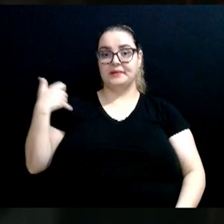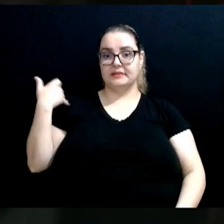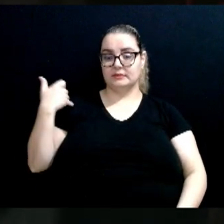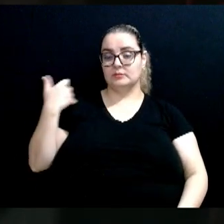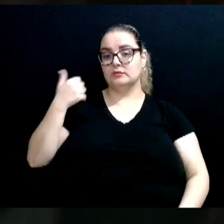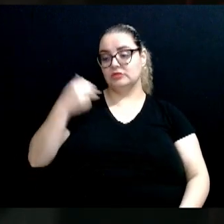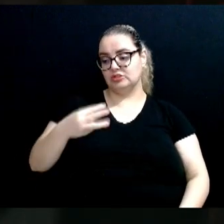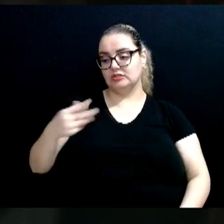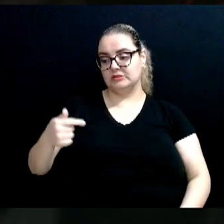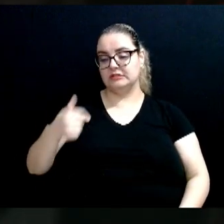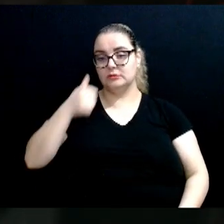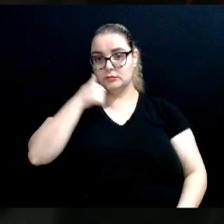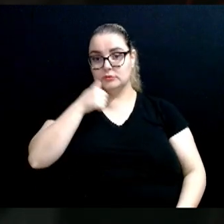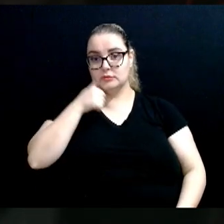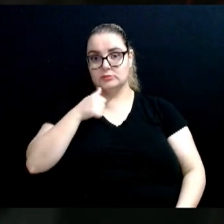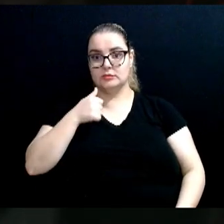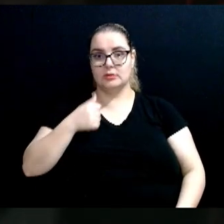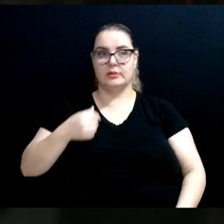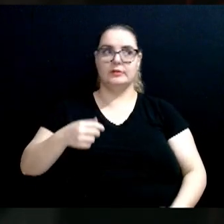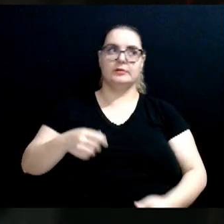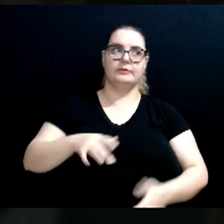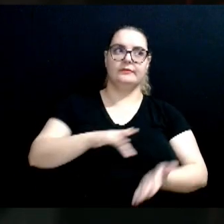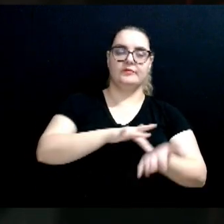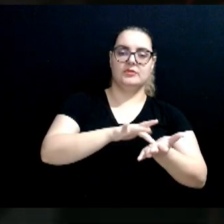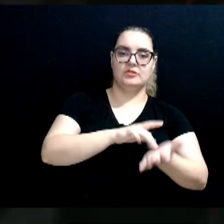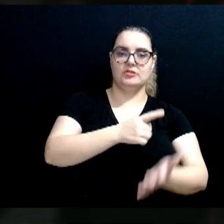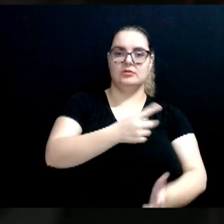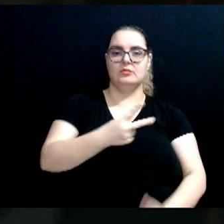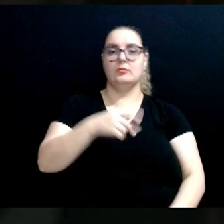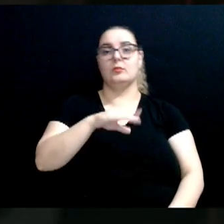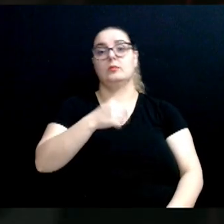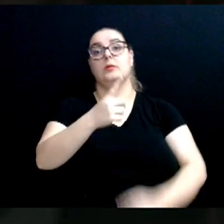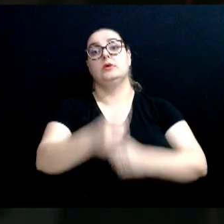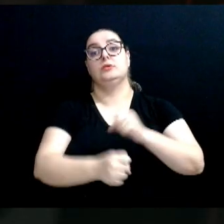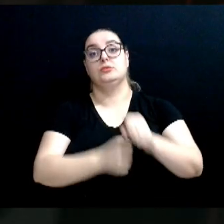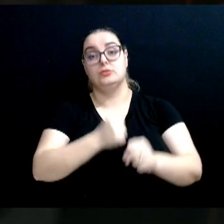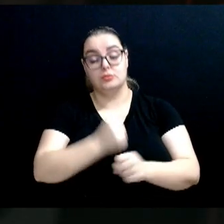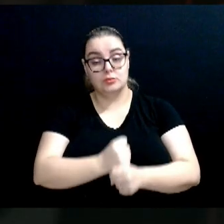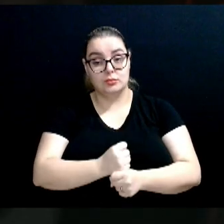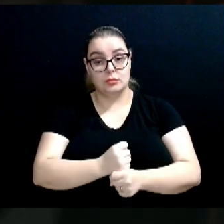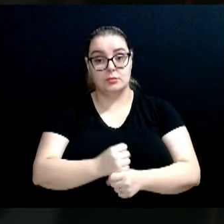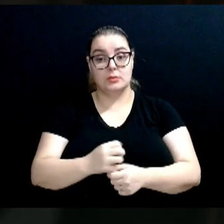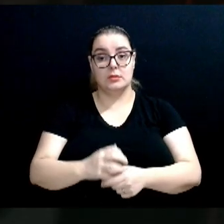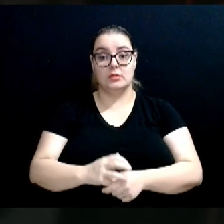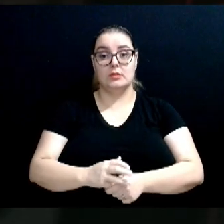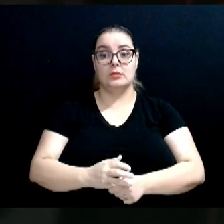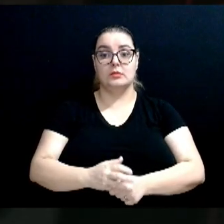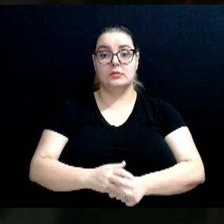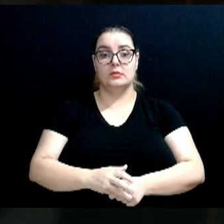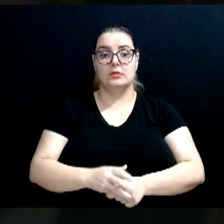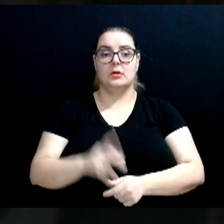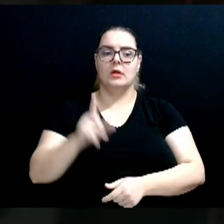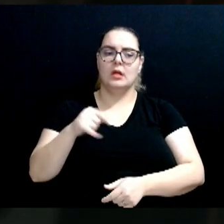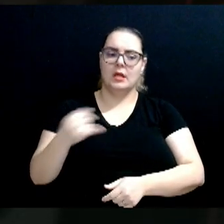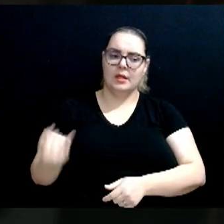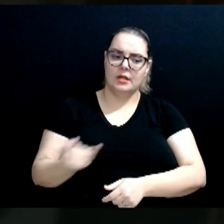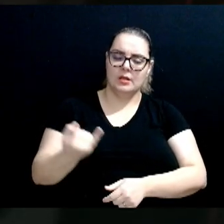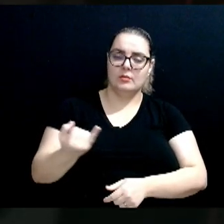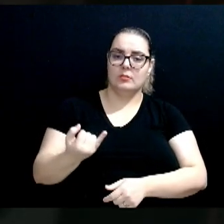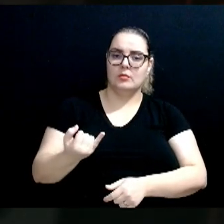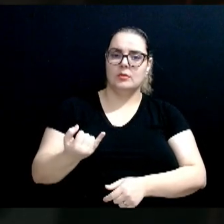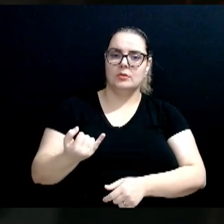de 12, por mais de um ano, né, é importante a gente pegar um